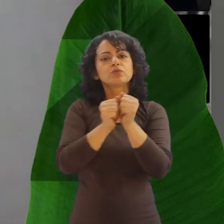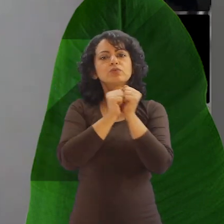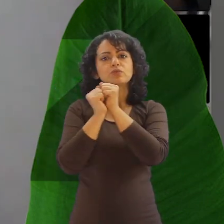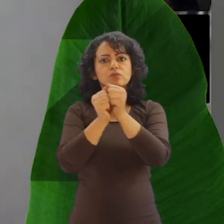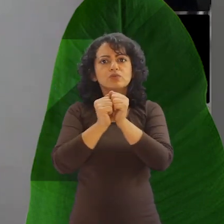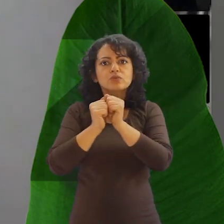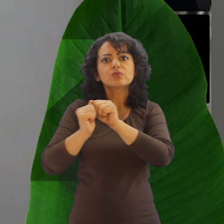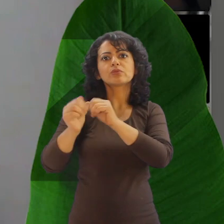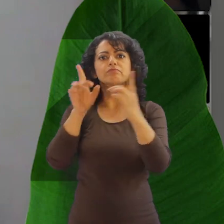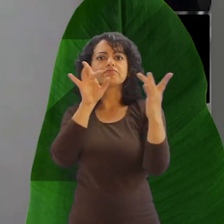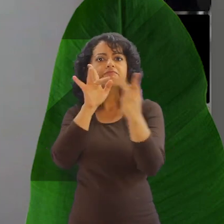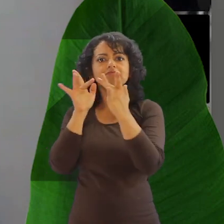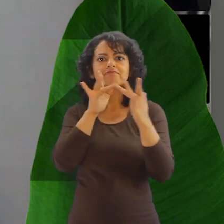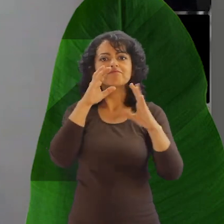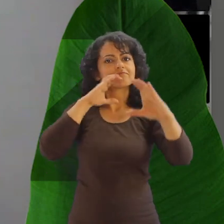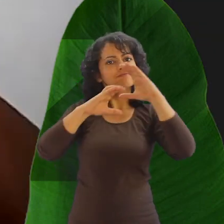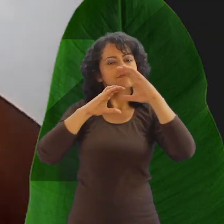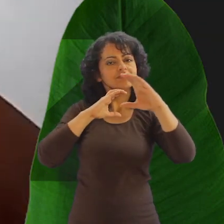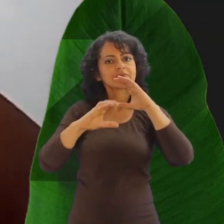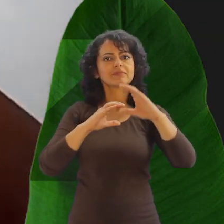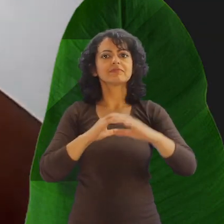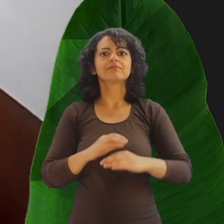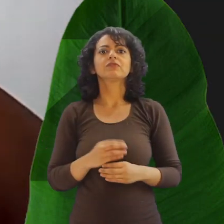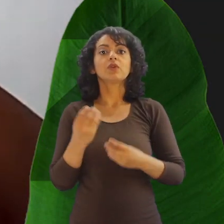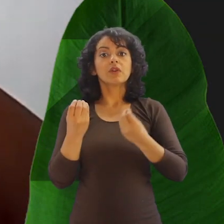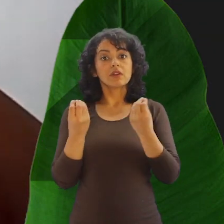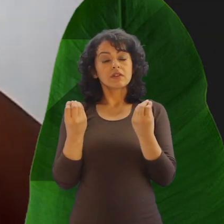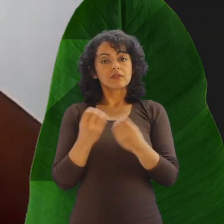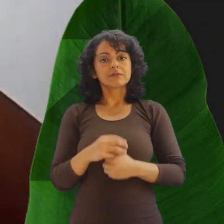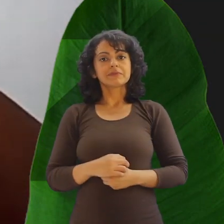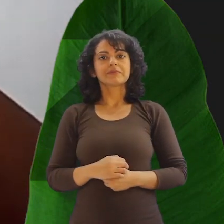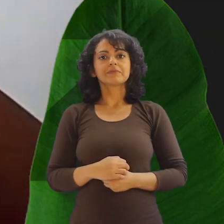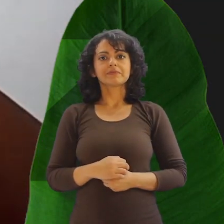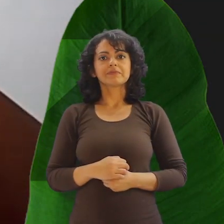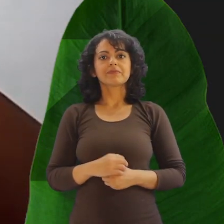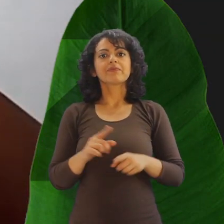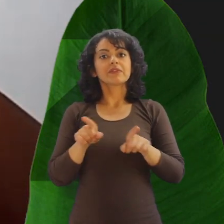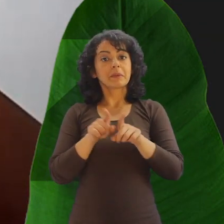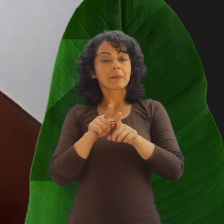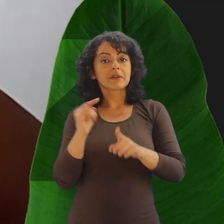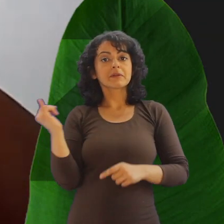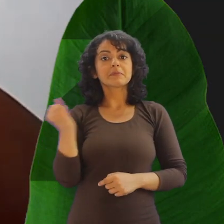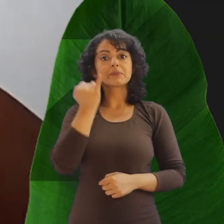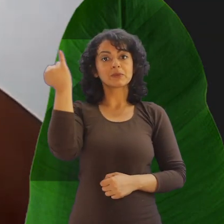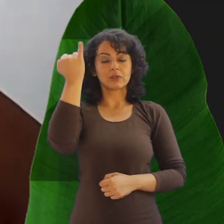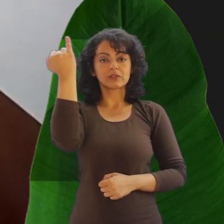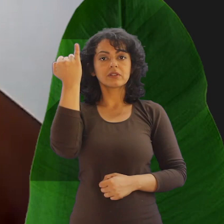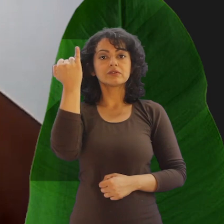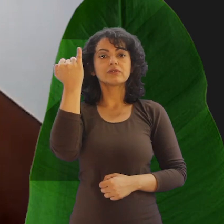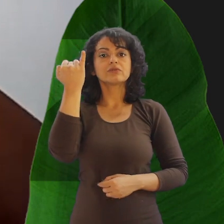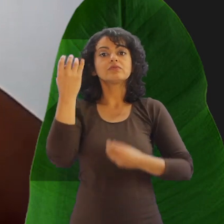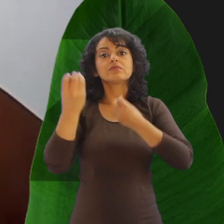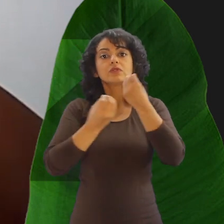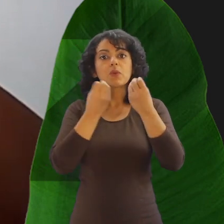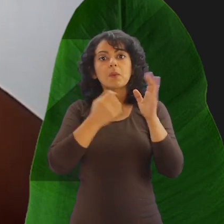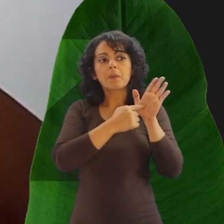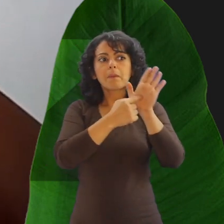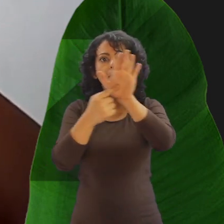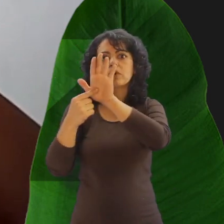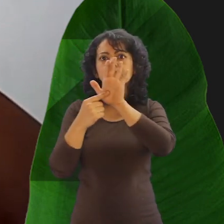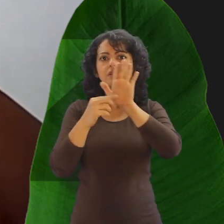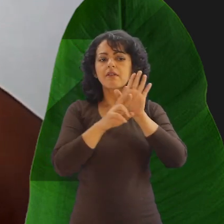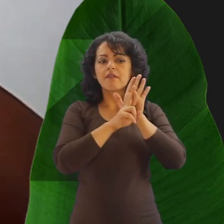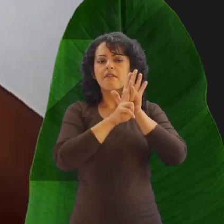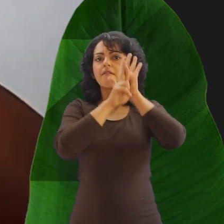desse diálogo, desse contato e dessa comunicação. O quão importante é a gente trazer as representações e